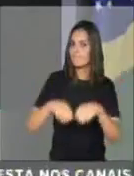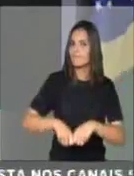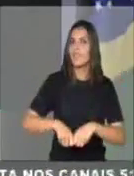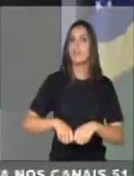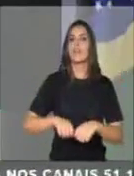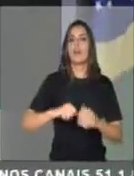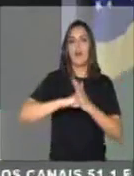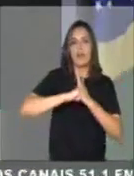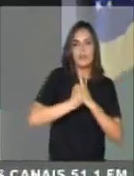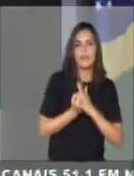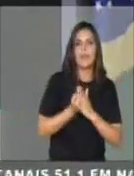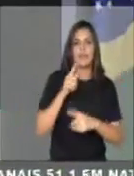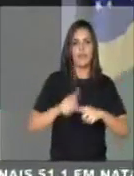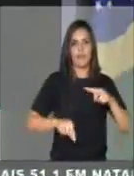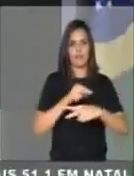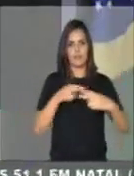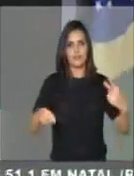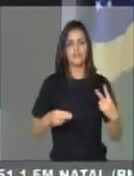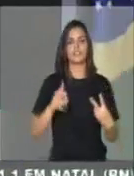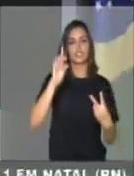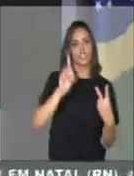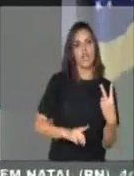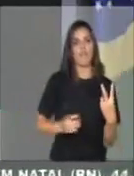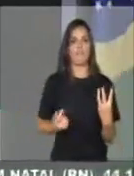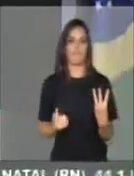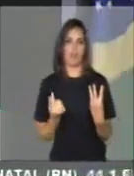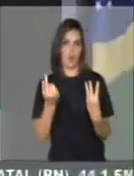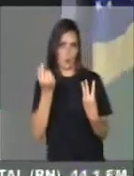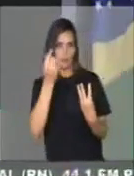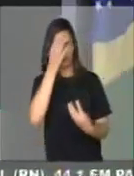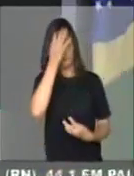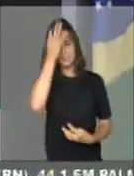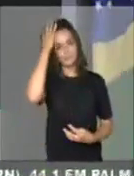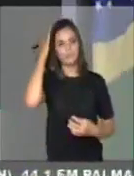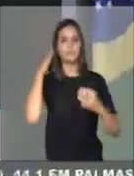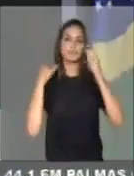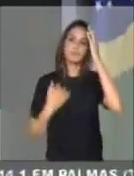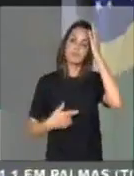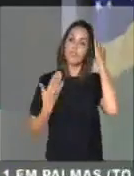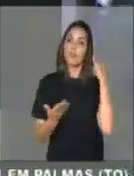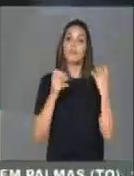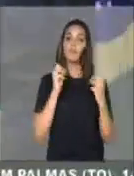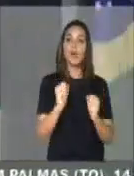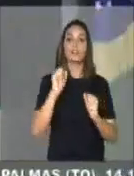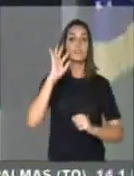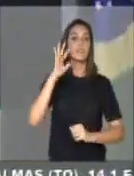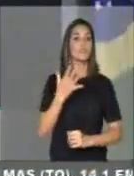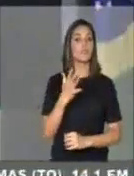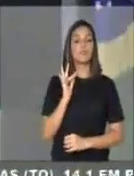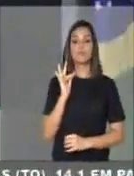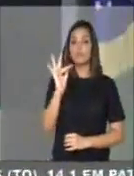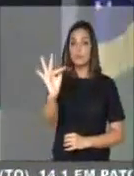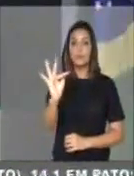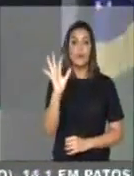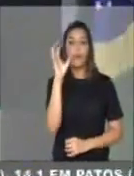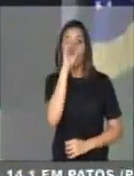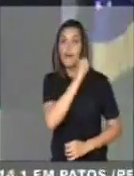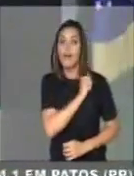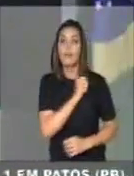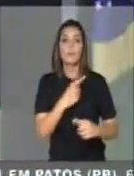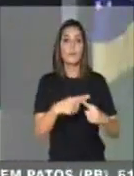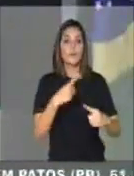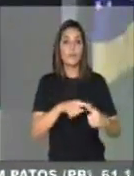de um resultado útil para outros procedimentos a serem concluídos no futuro, mediante a preservação